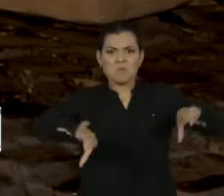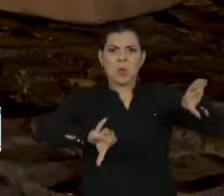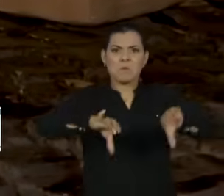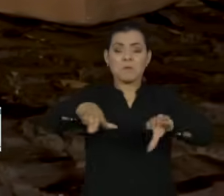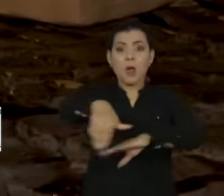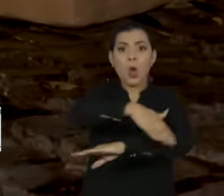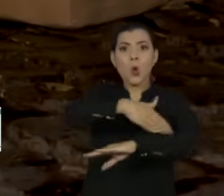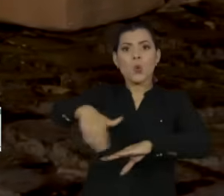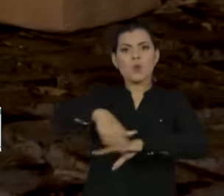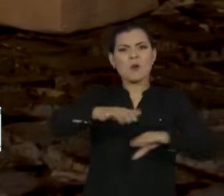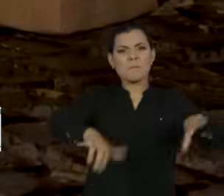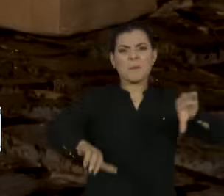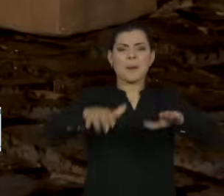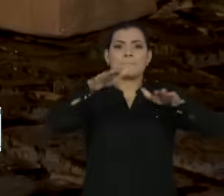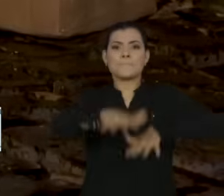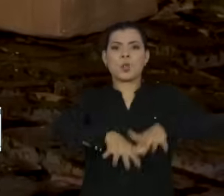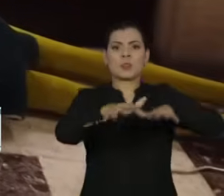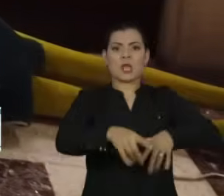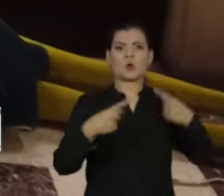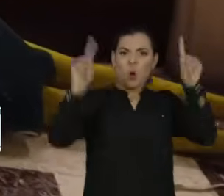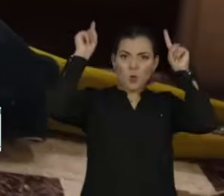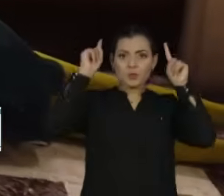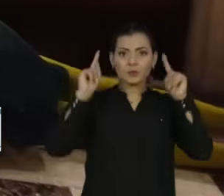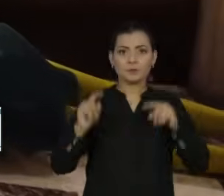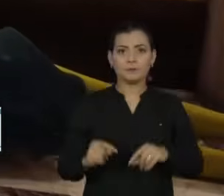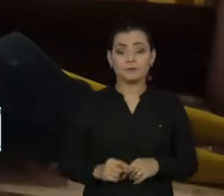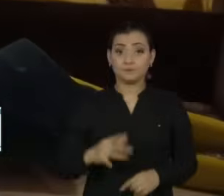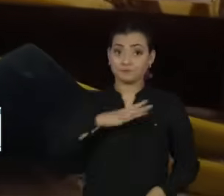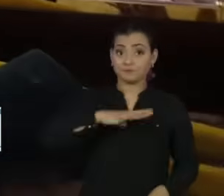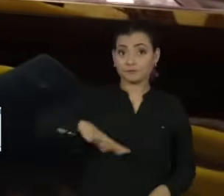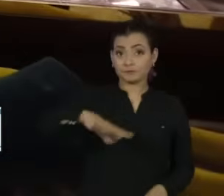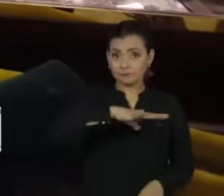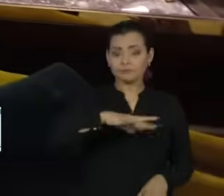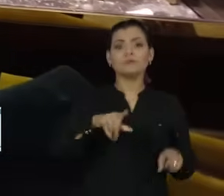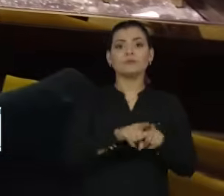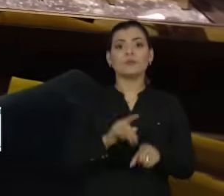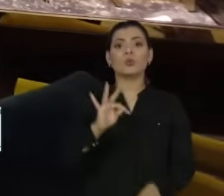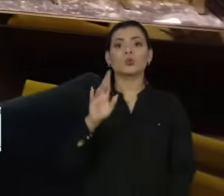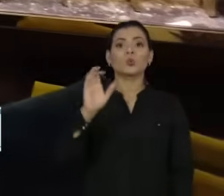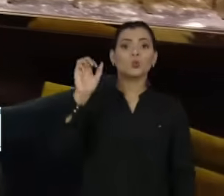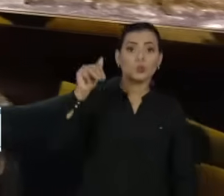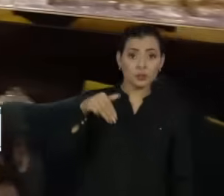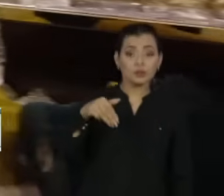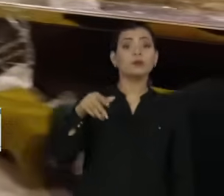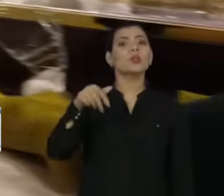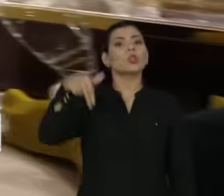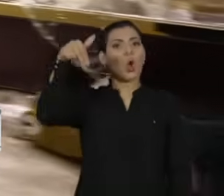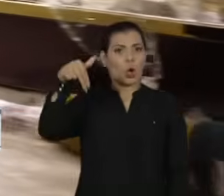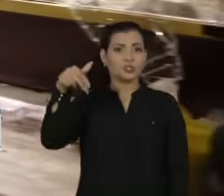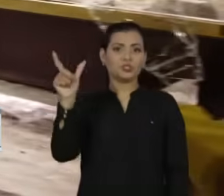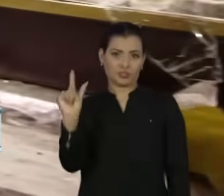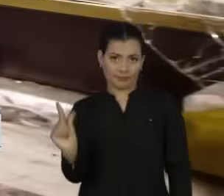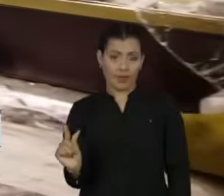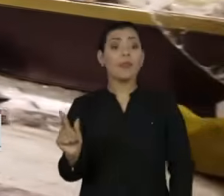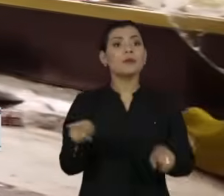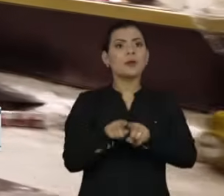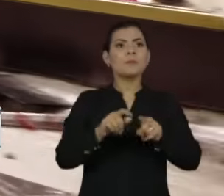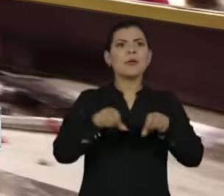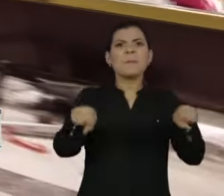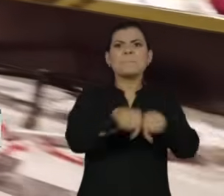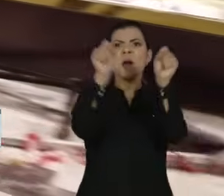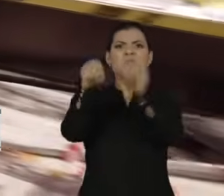na rua como forma de protesto. Na cidade de Turim, no norte do país, manifestantes quebraram